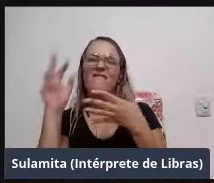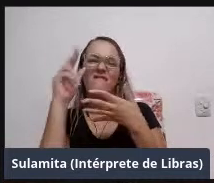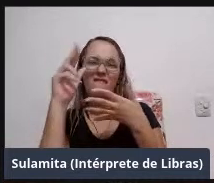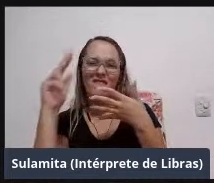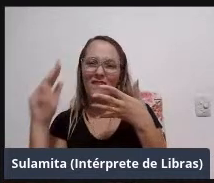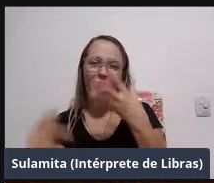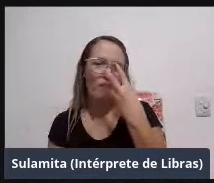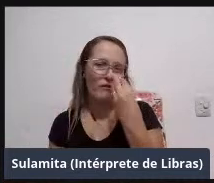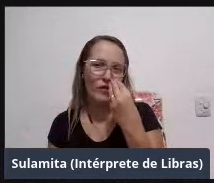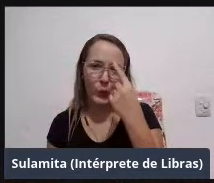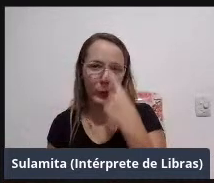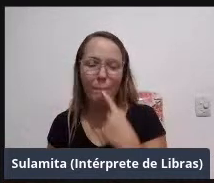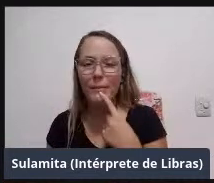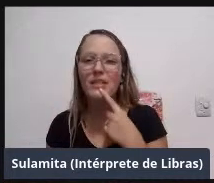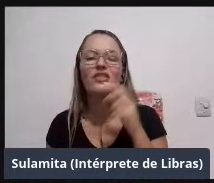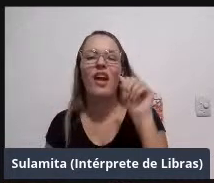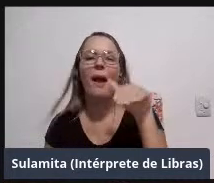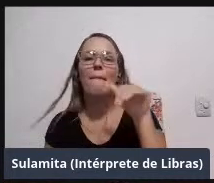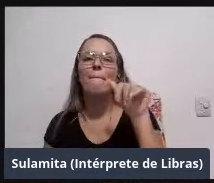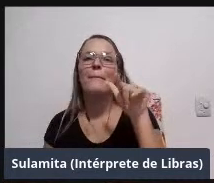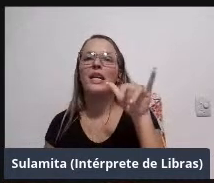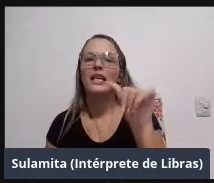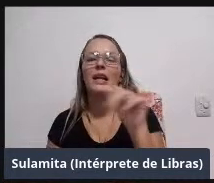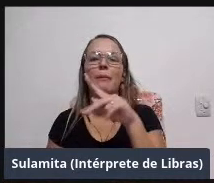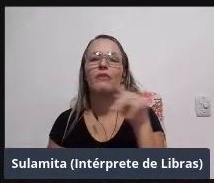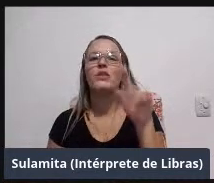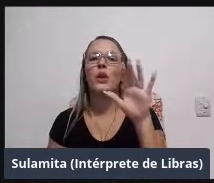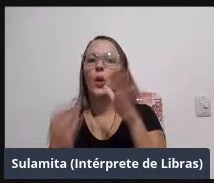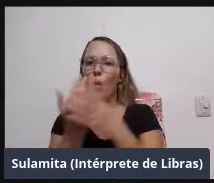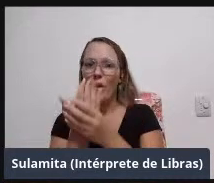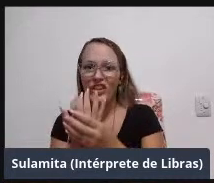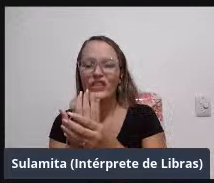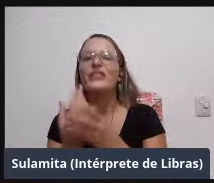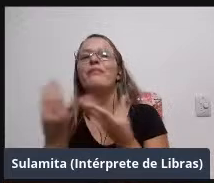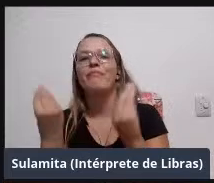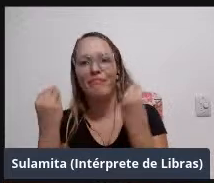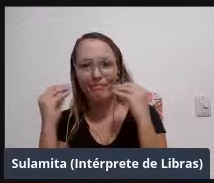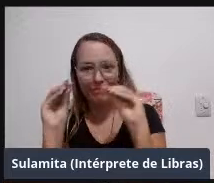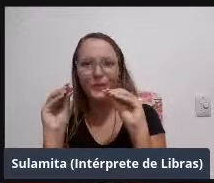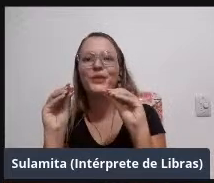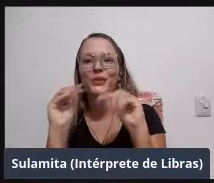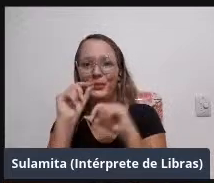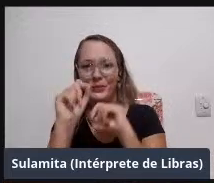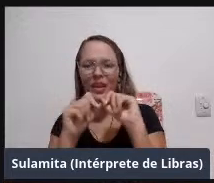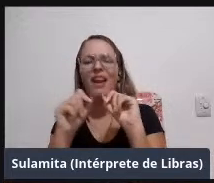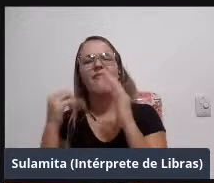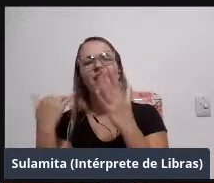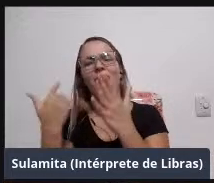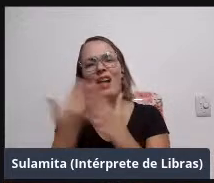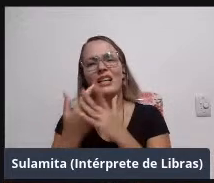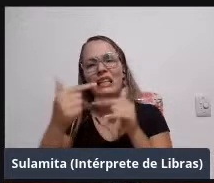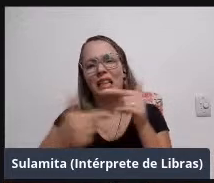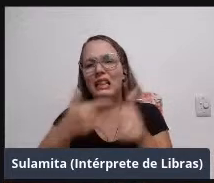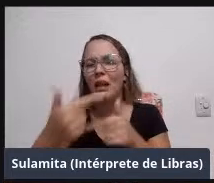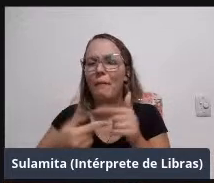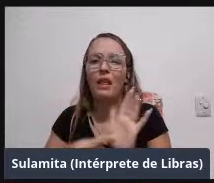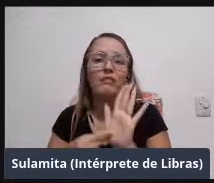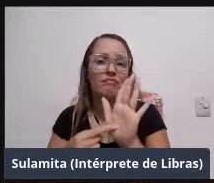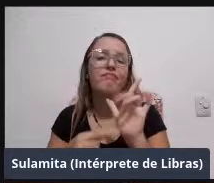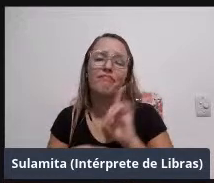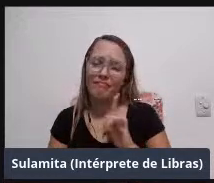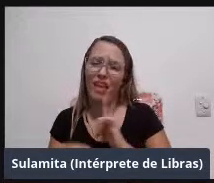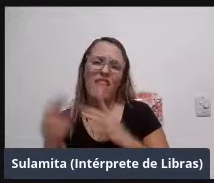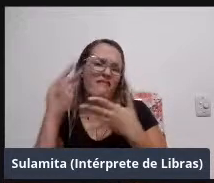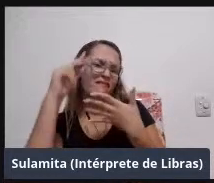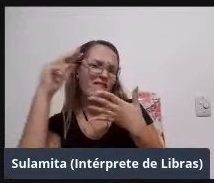fotografias que a Amália Dias, professora da UERJ, vem trabalhando sobre, né, a existência de uma série de